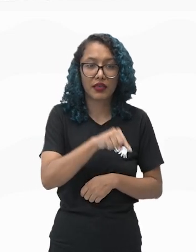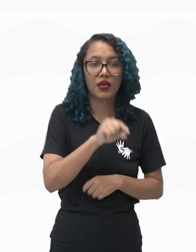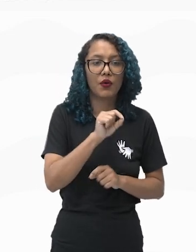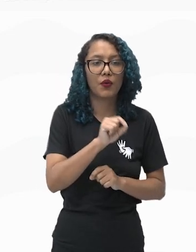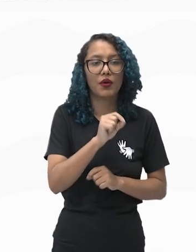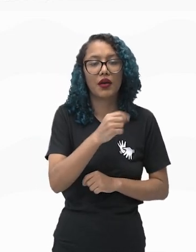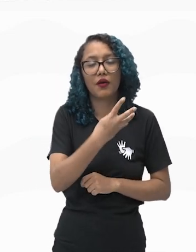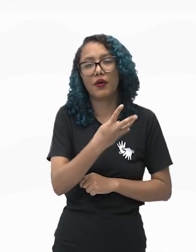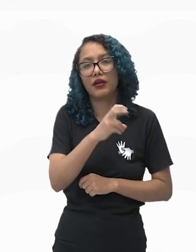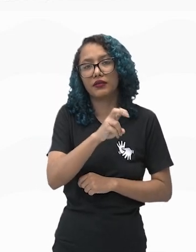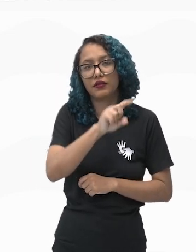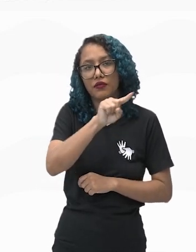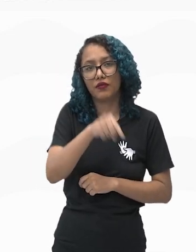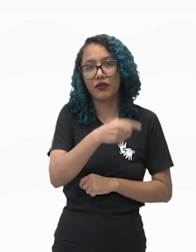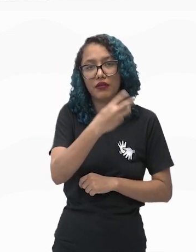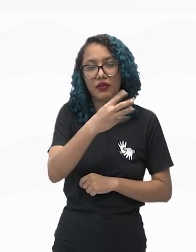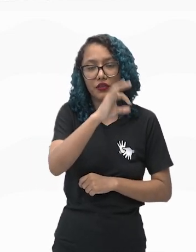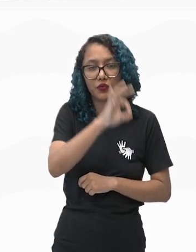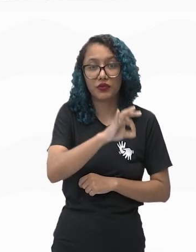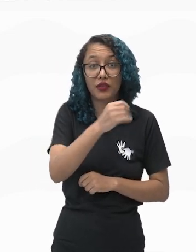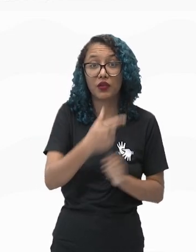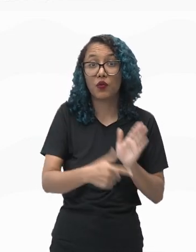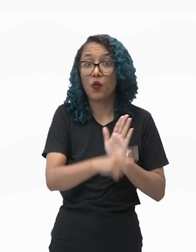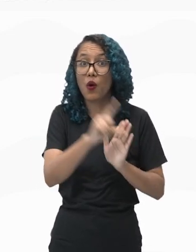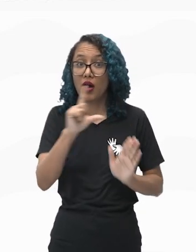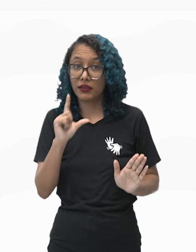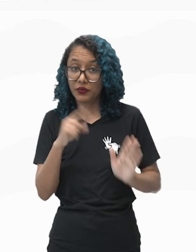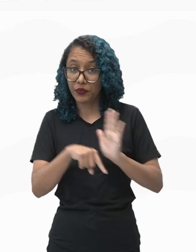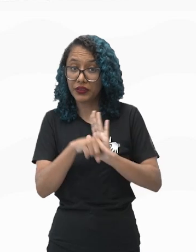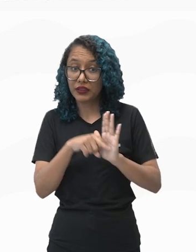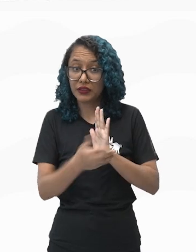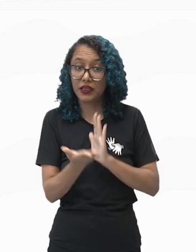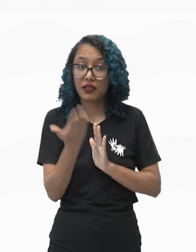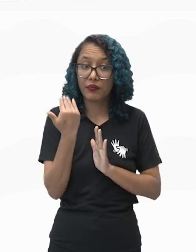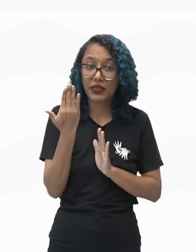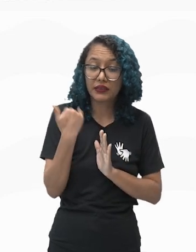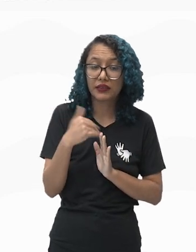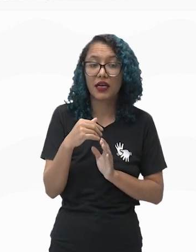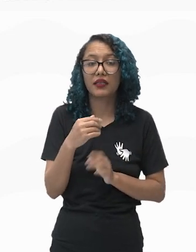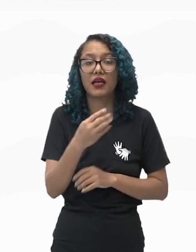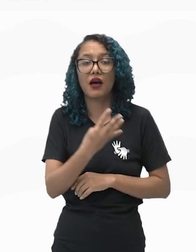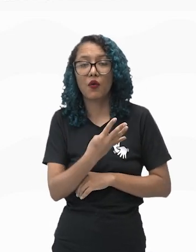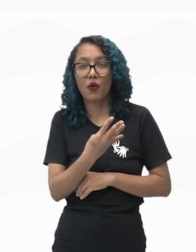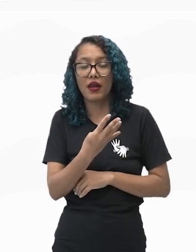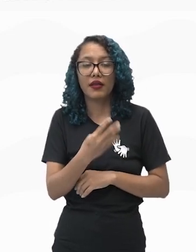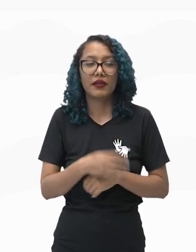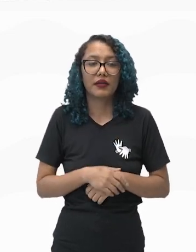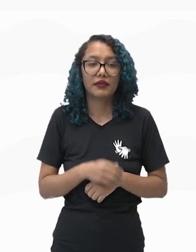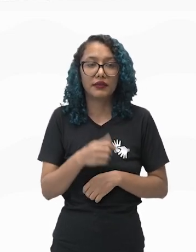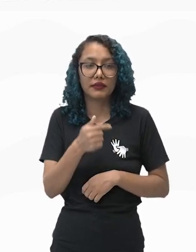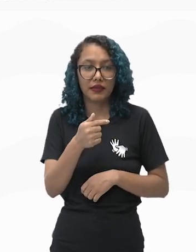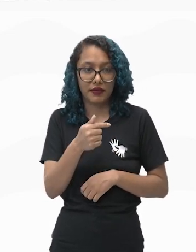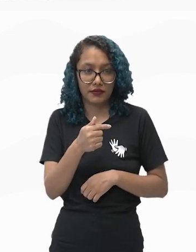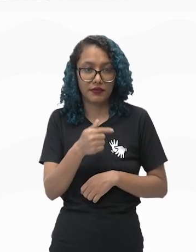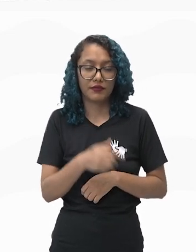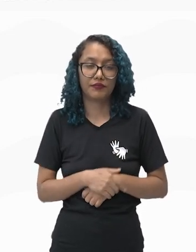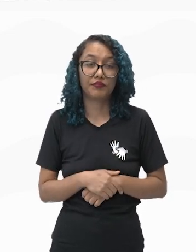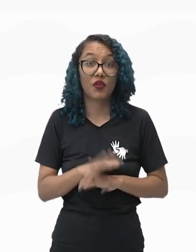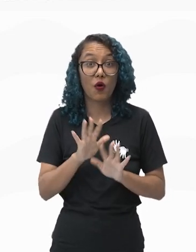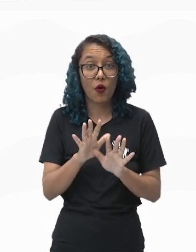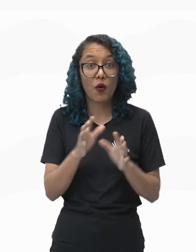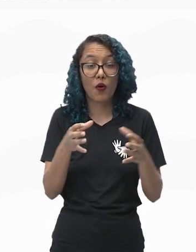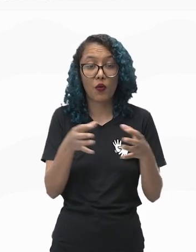45,3%. No censo anterior, eram 47%. Vejam que as pessoas que se consideravam